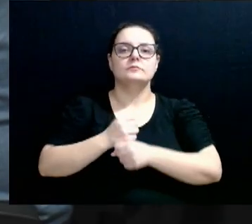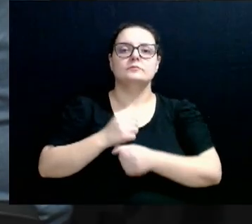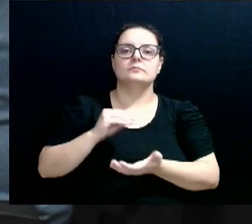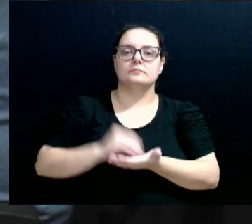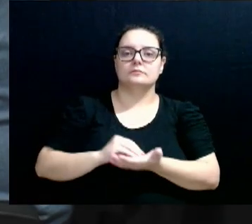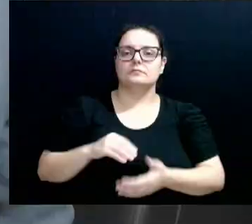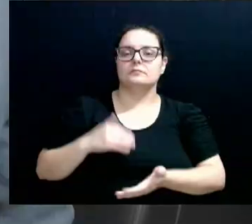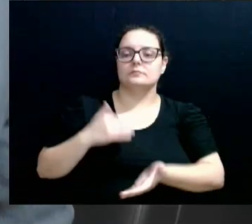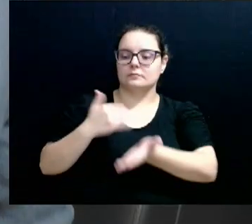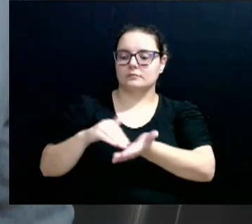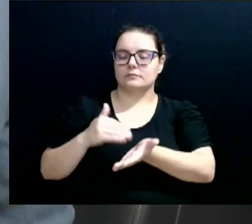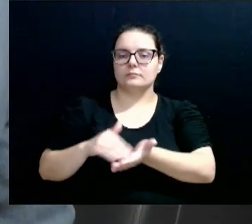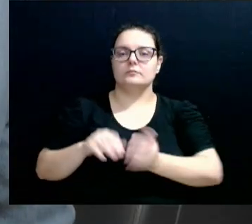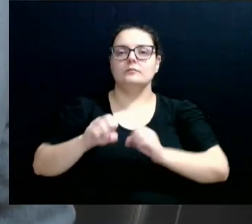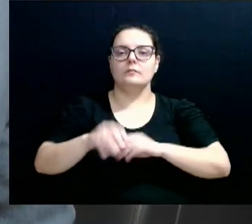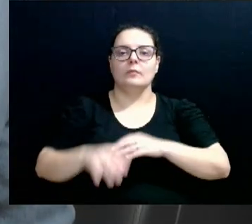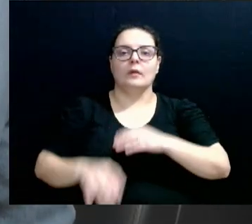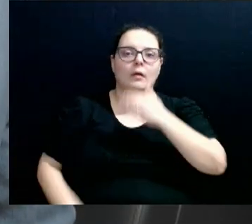né,